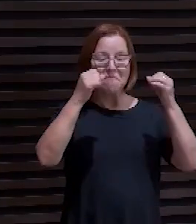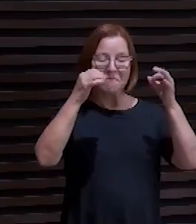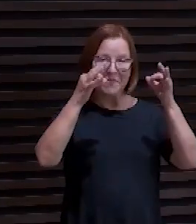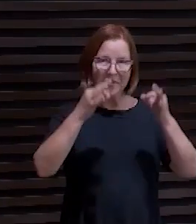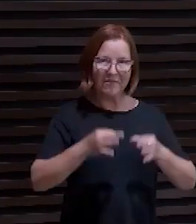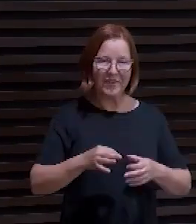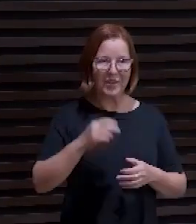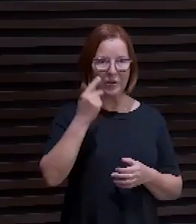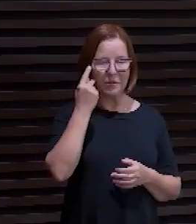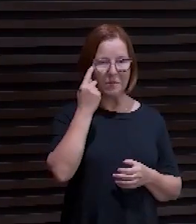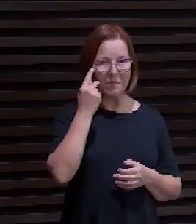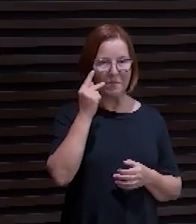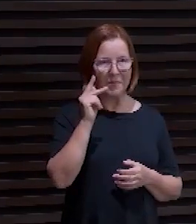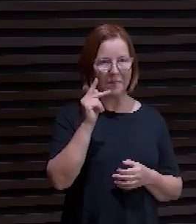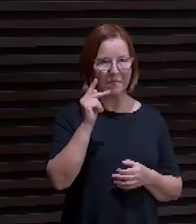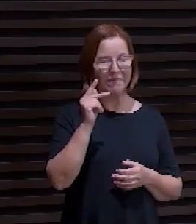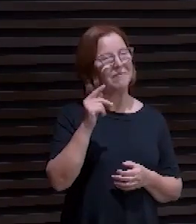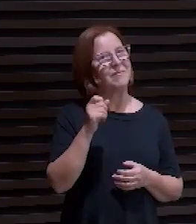pecados.